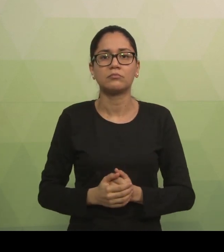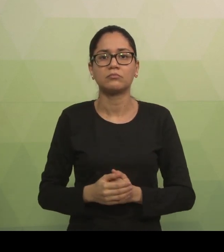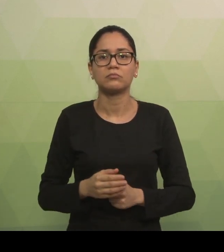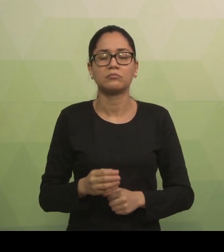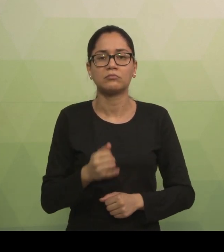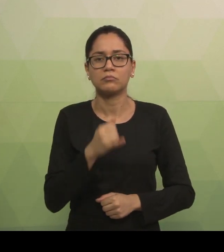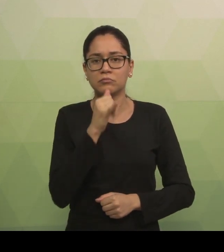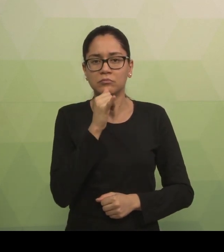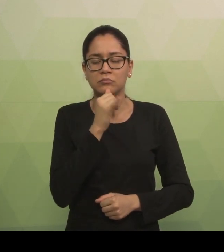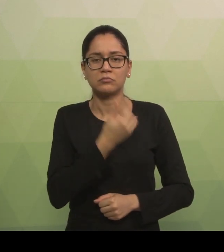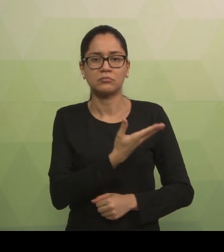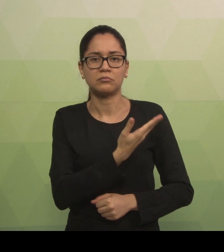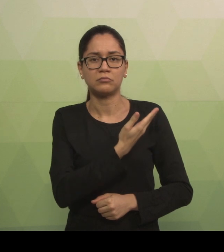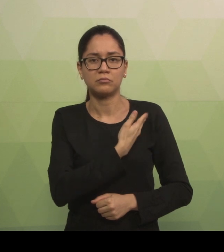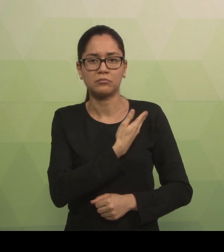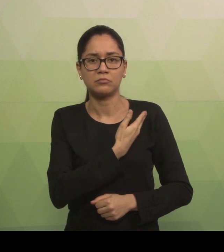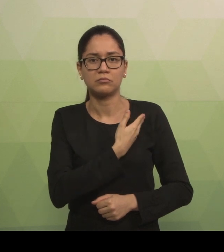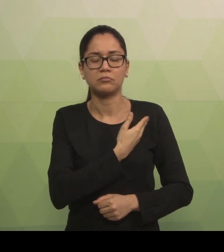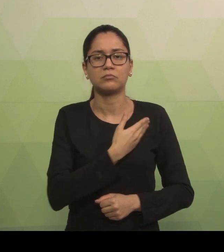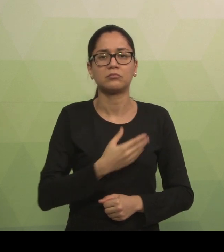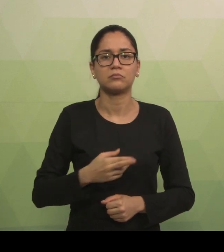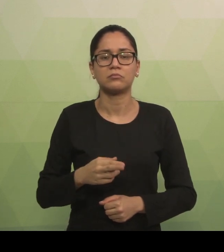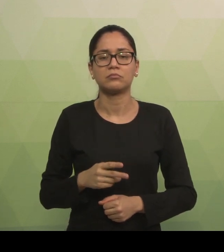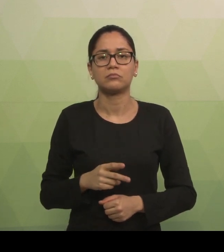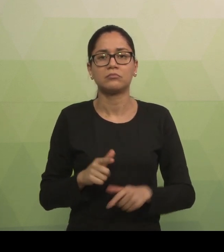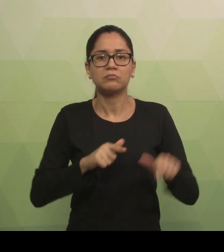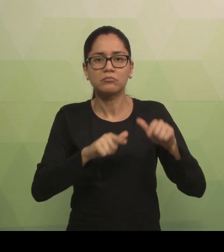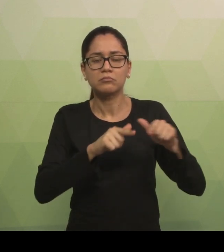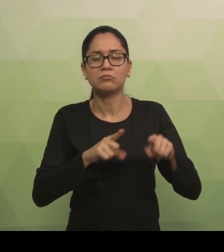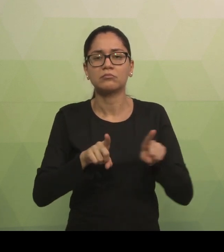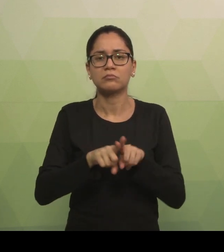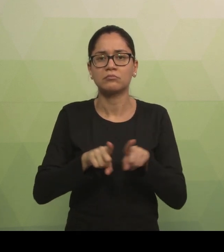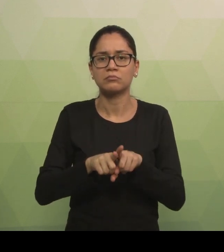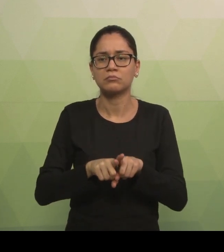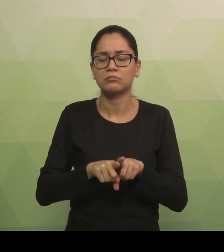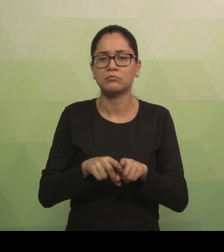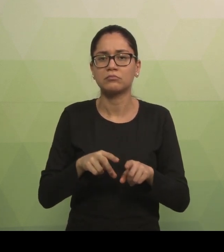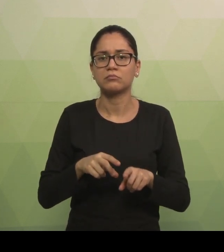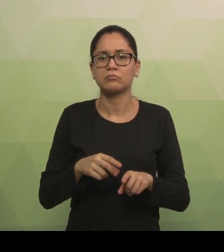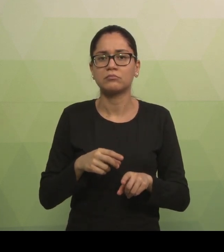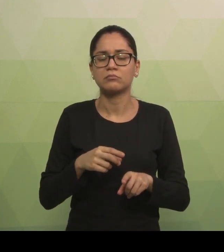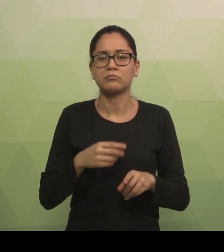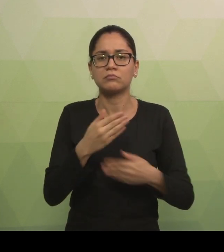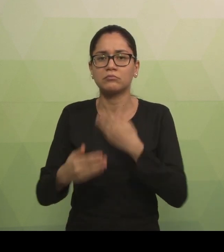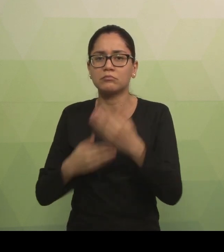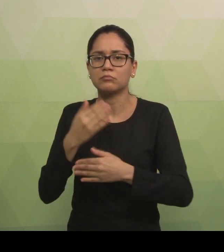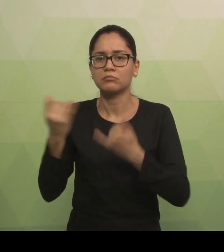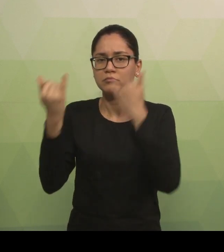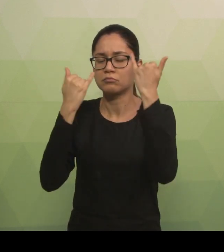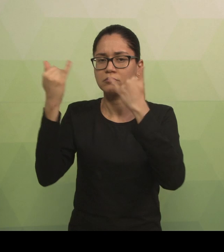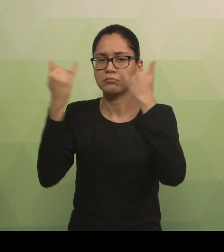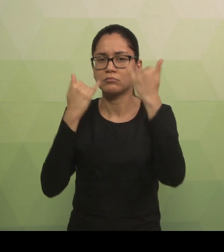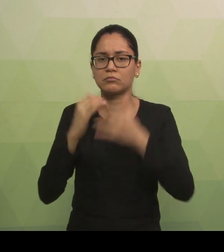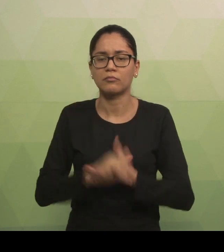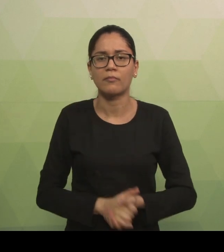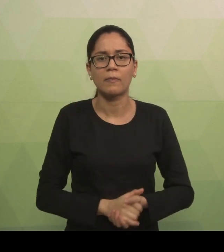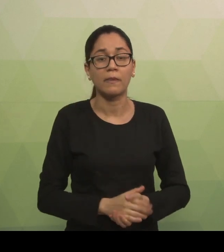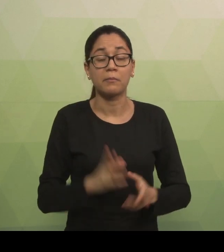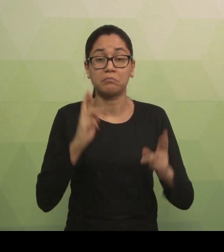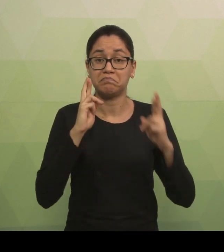a amizade, o trabalho em conjunto ou uma simples troca de informação. As redes sociais na internet nada mais são do